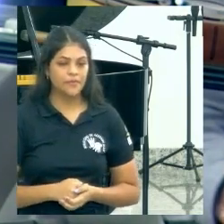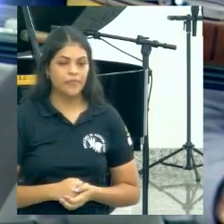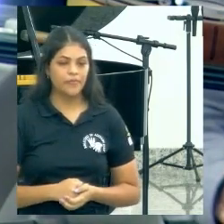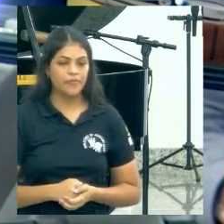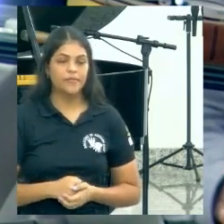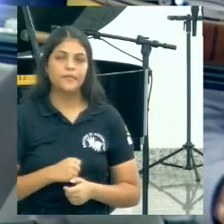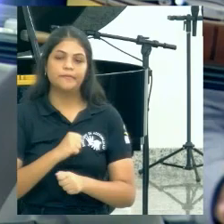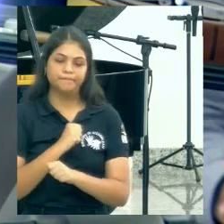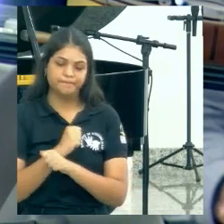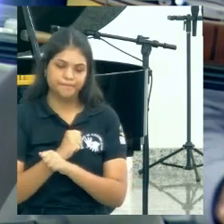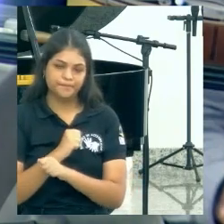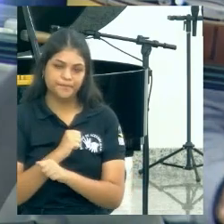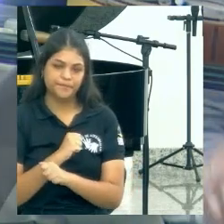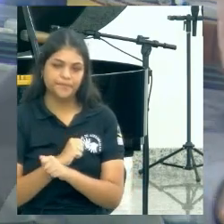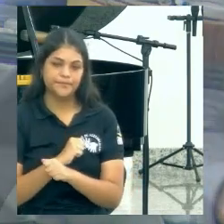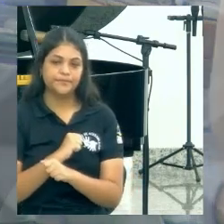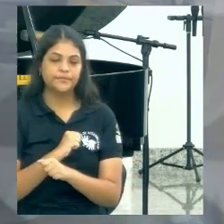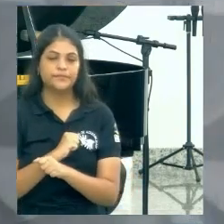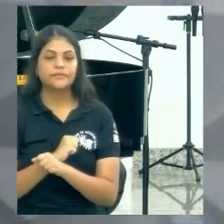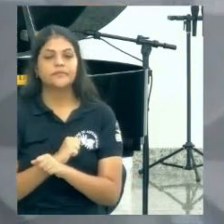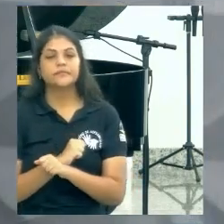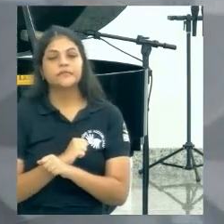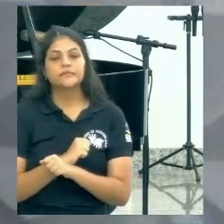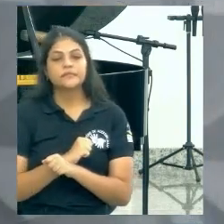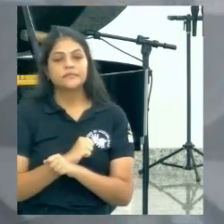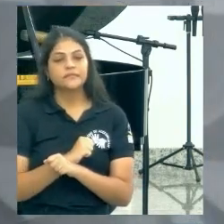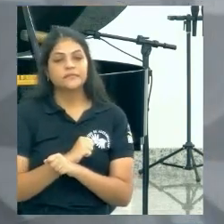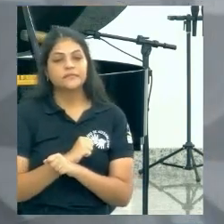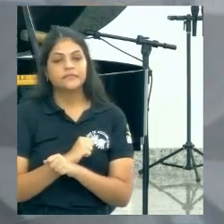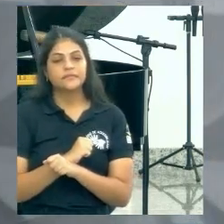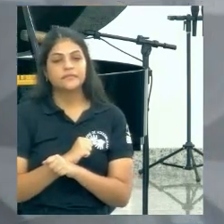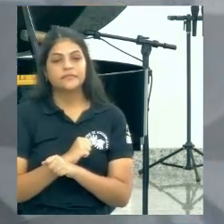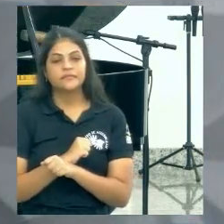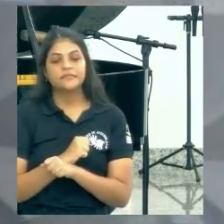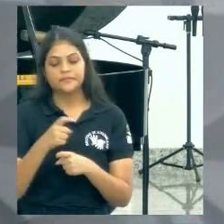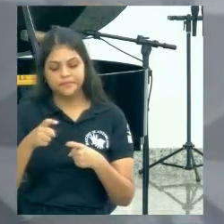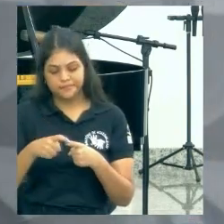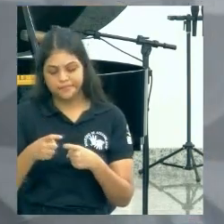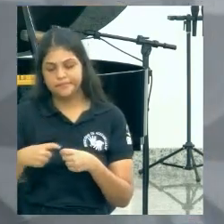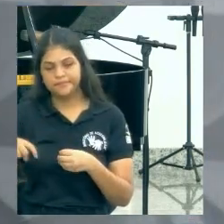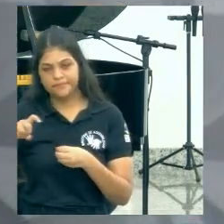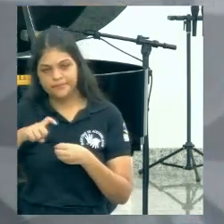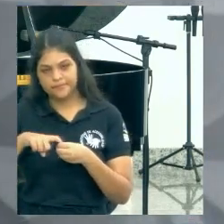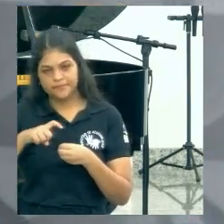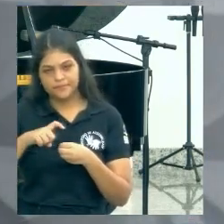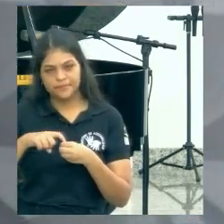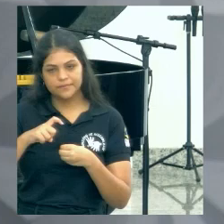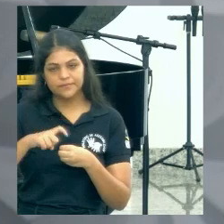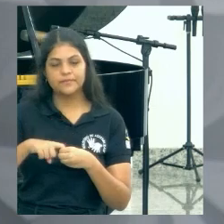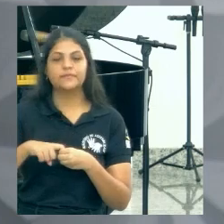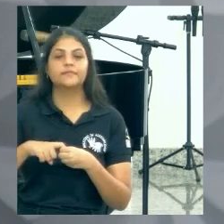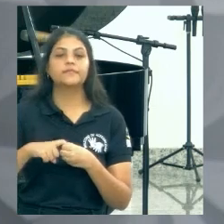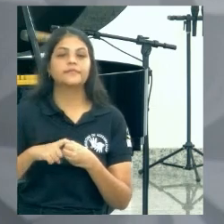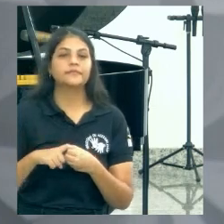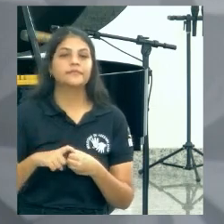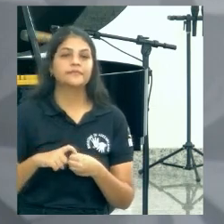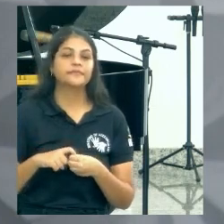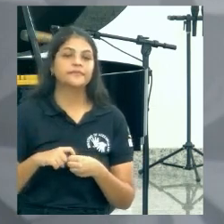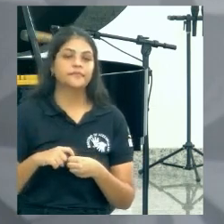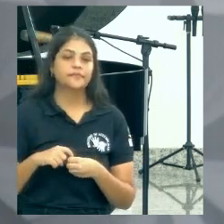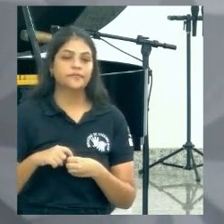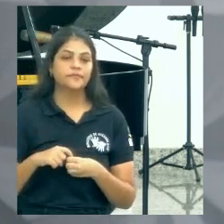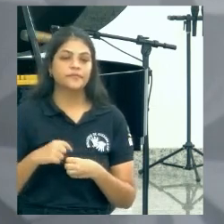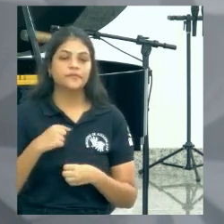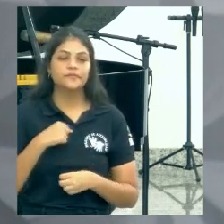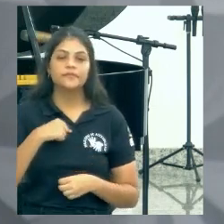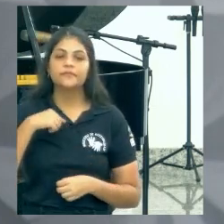demorou um pedacinho, eu fiz assim, eles entraram de novo lá no quarto. E